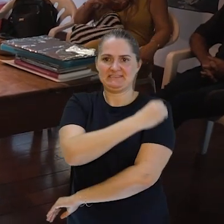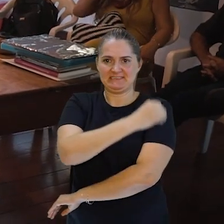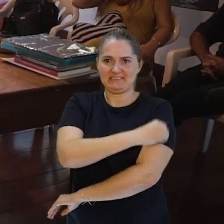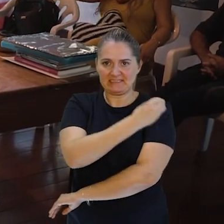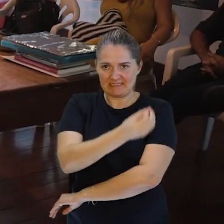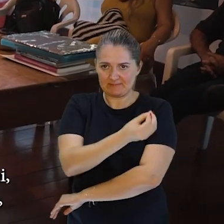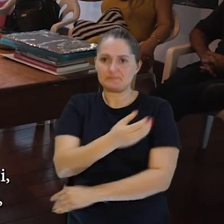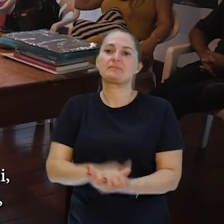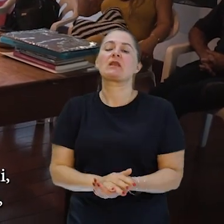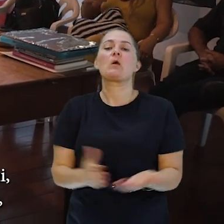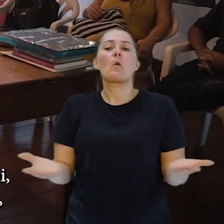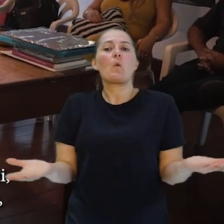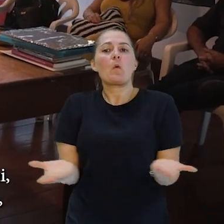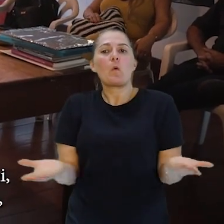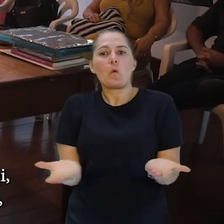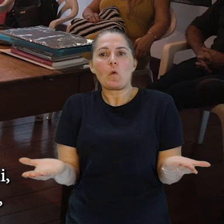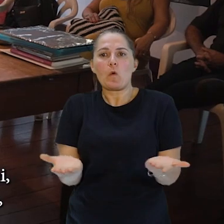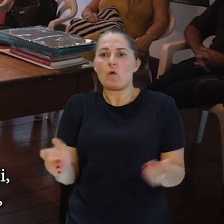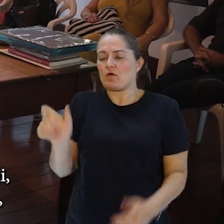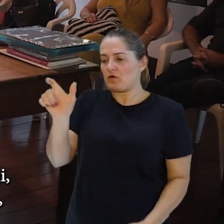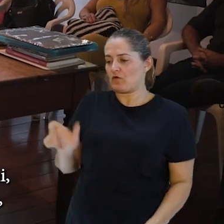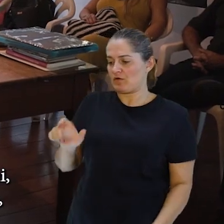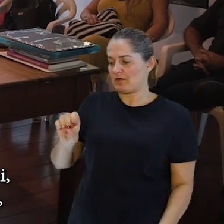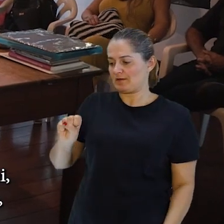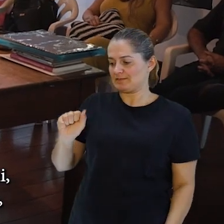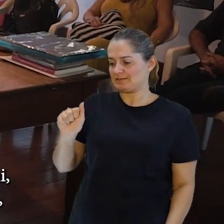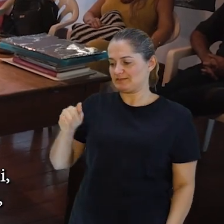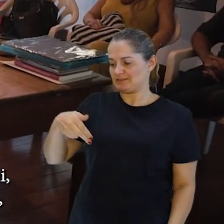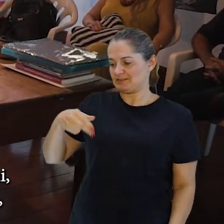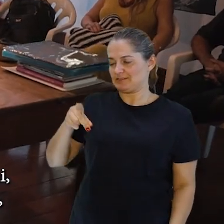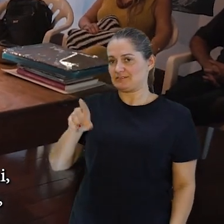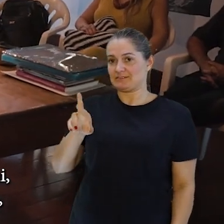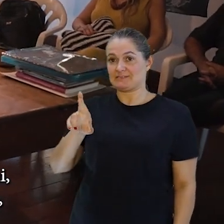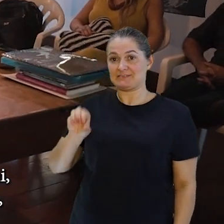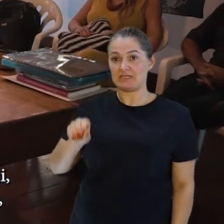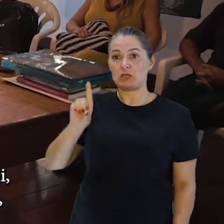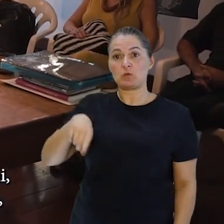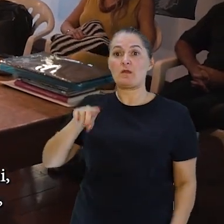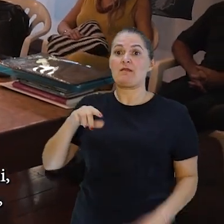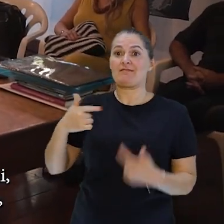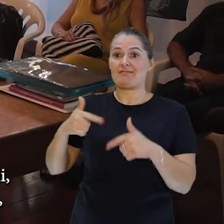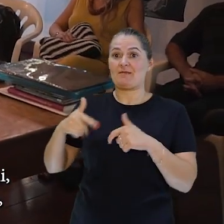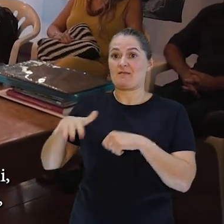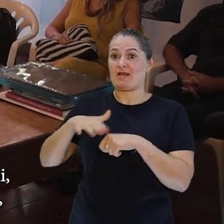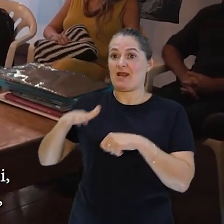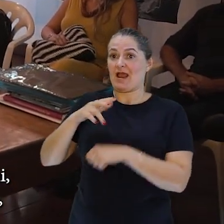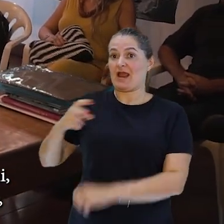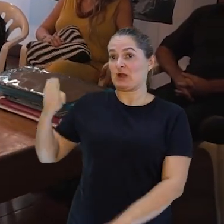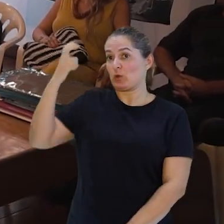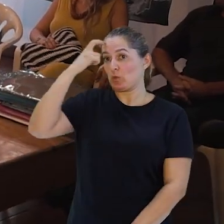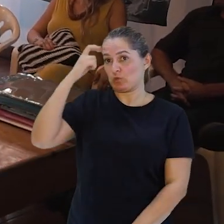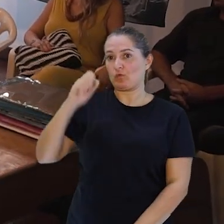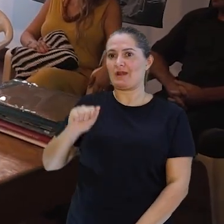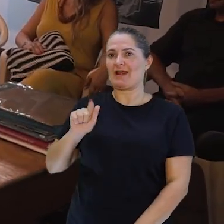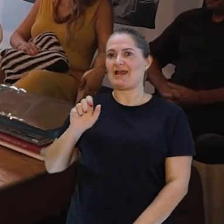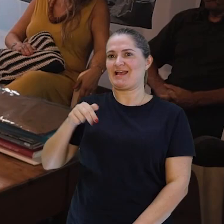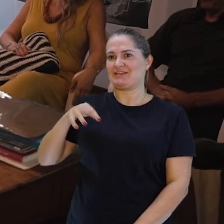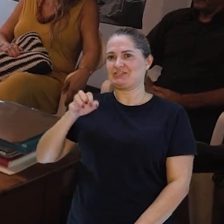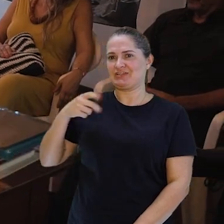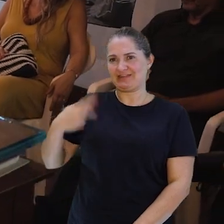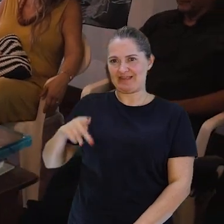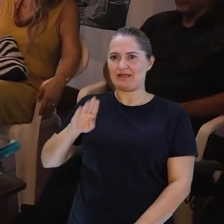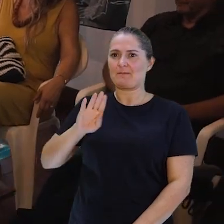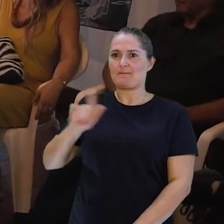nossa oficina. Hoje, então, vai ser com o Sandro Giordani, que é agente cultural aqui do município, produtor